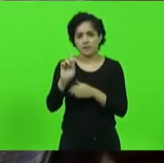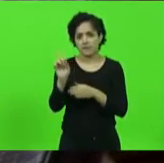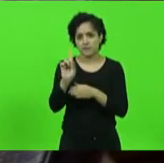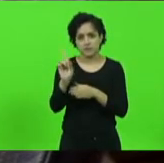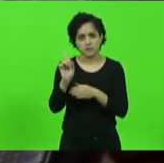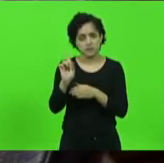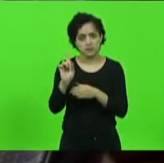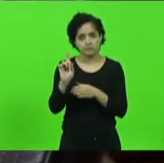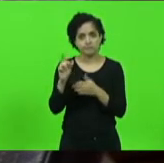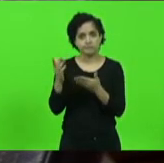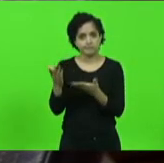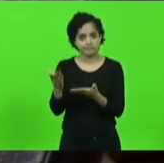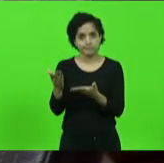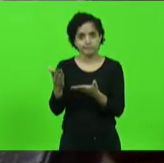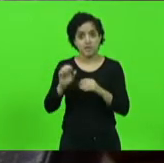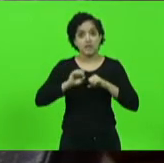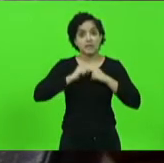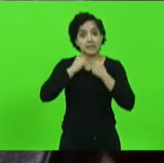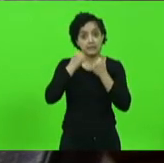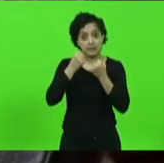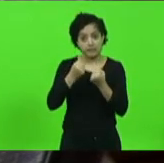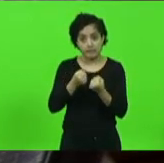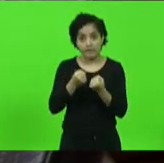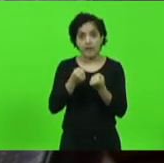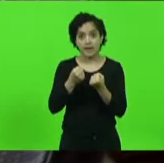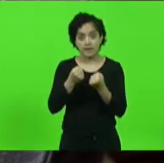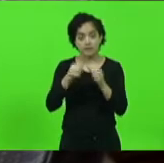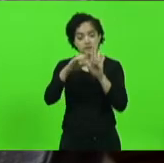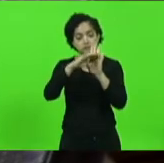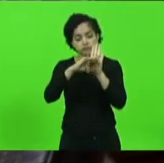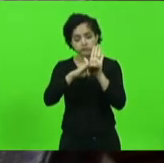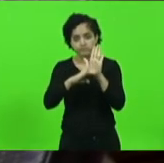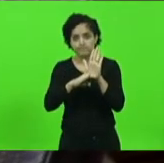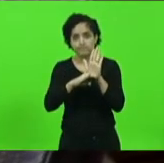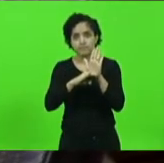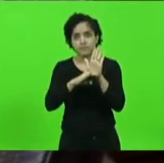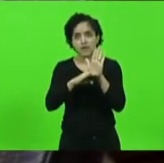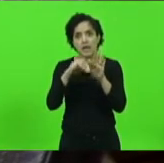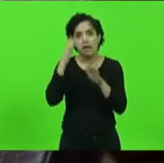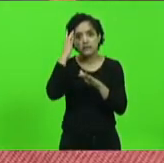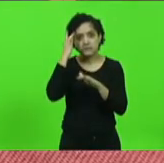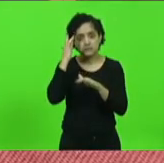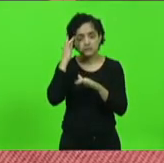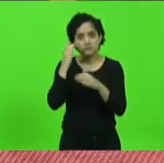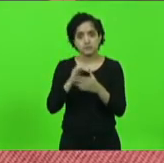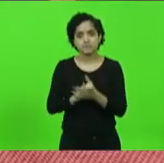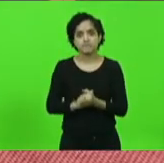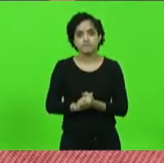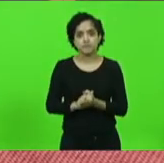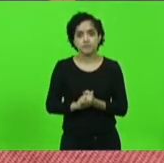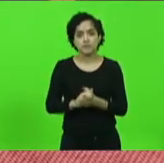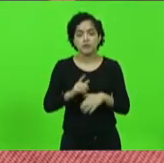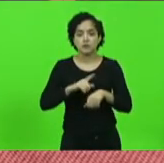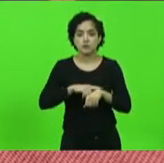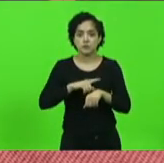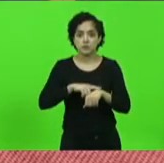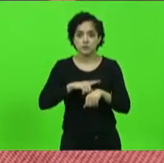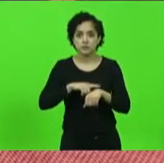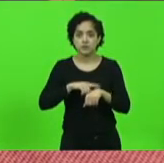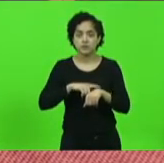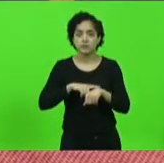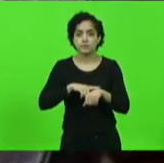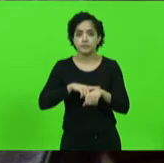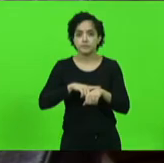utiliza na defesa dos seus, das suas pautas. O senhor acha que está na que sala de aula, diretor? Suas. O senhor acha que está na sala de aula? Eu estou no meu tempo regimental, deputado